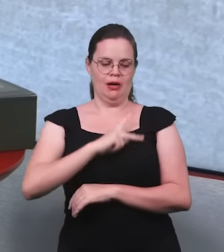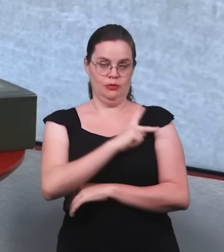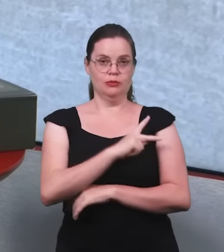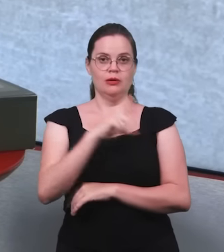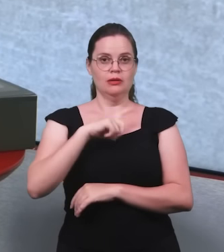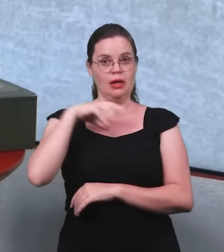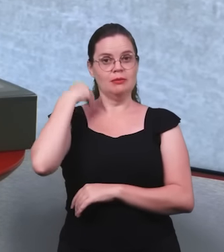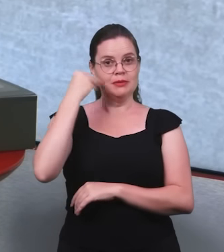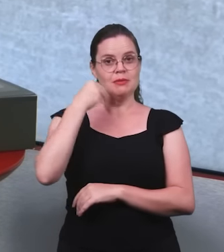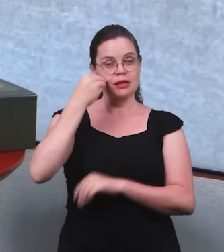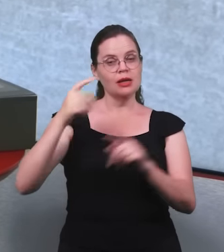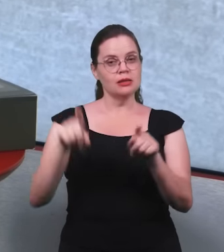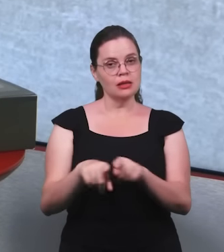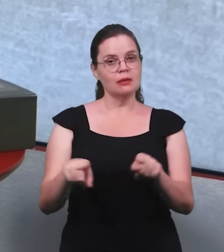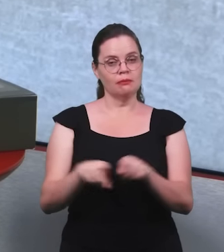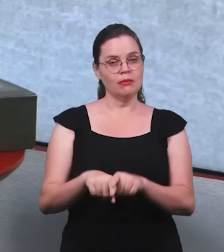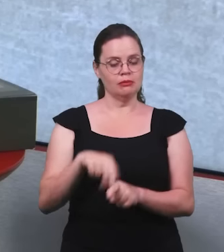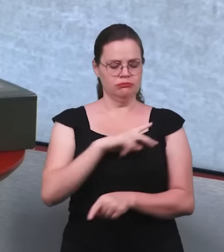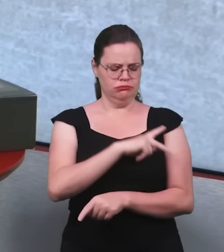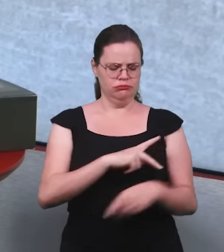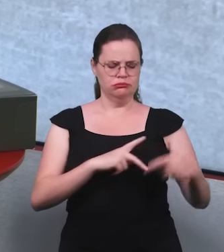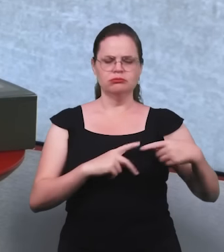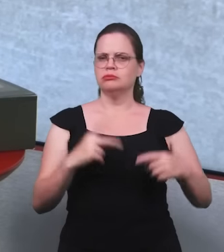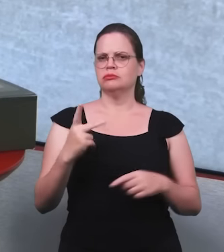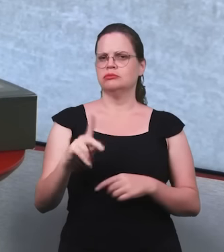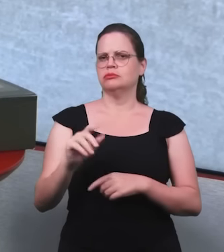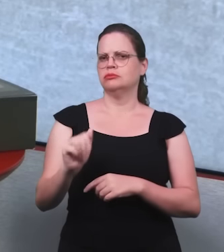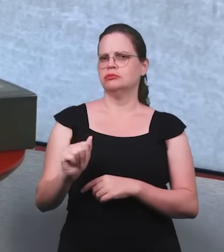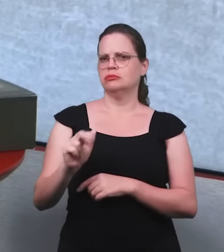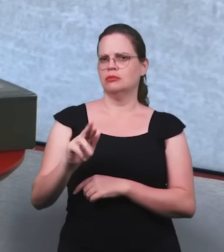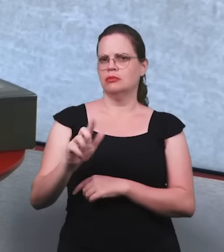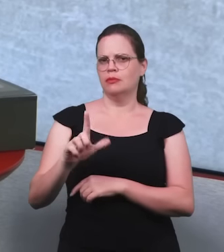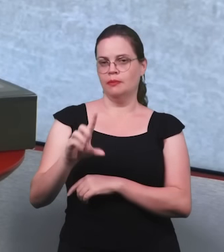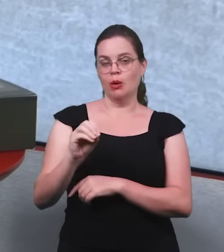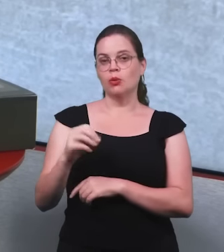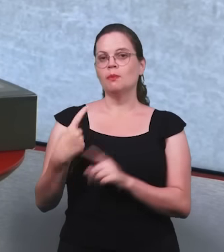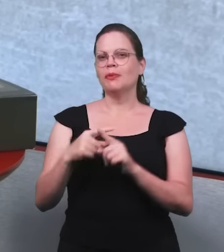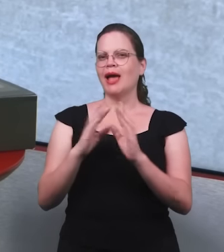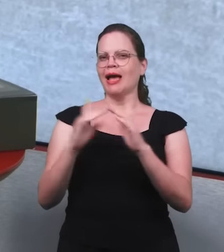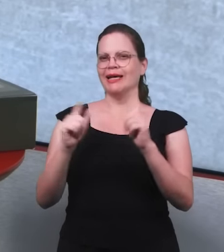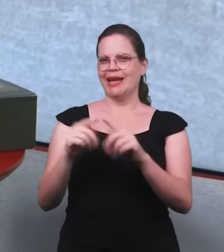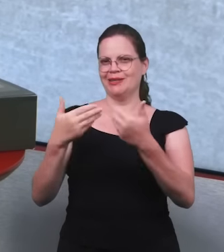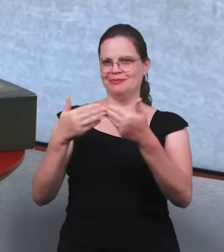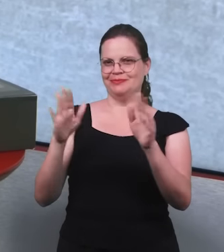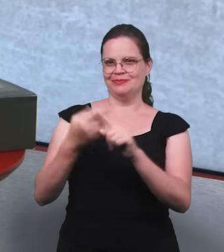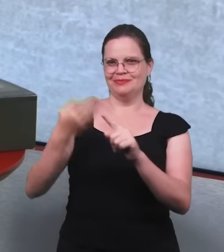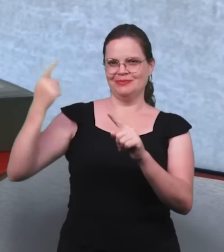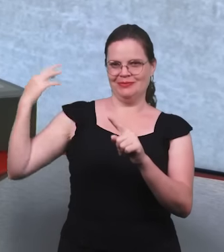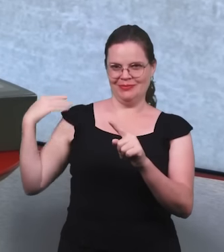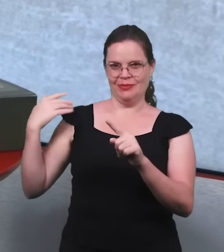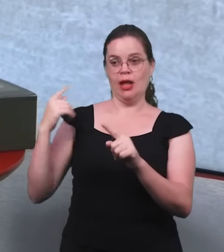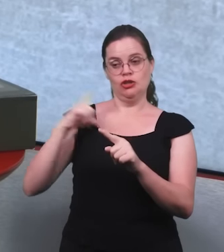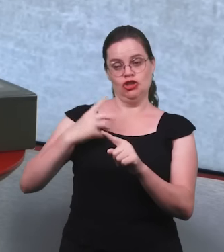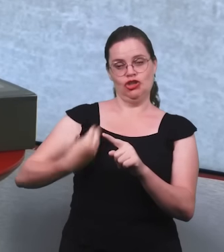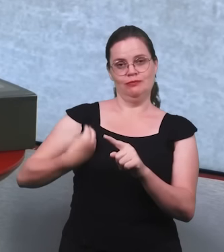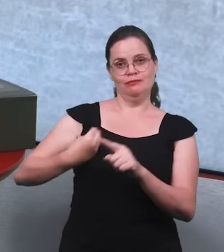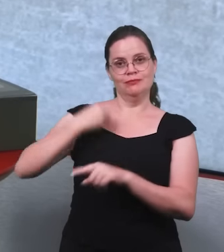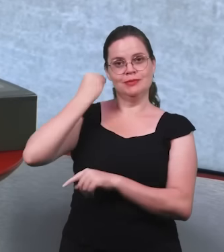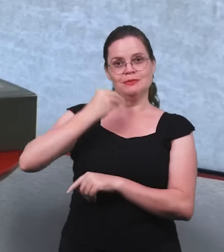experiência da igreja primitiva, e a igreja primitiva ela tinha essa experiência, e ele fala ali quanto